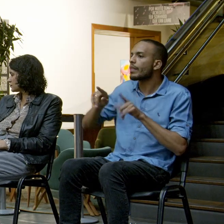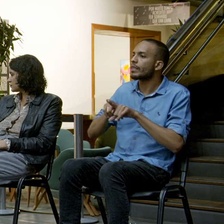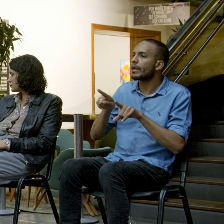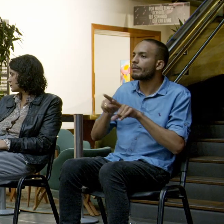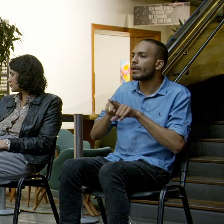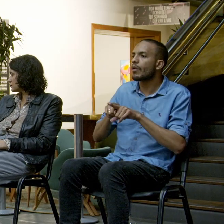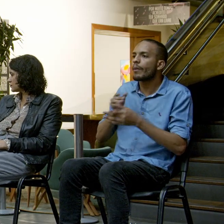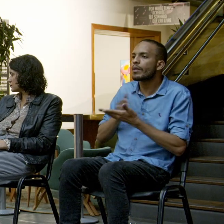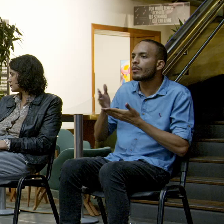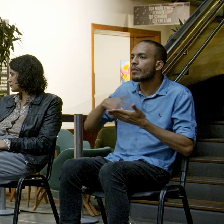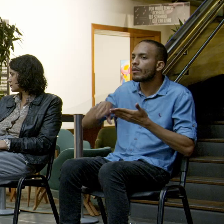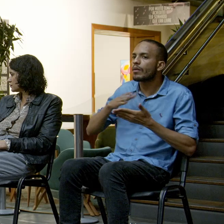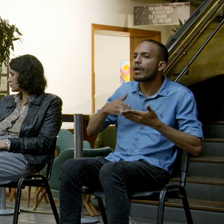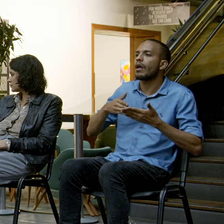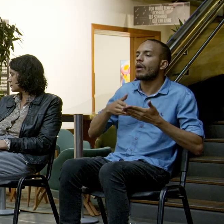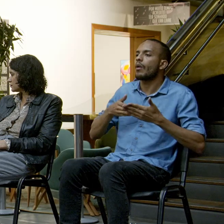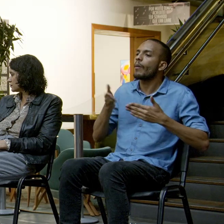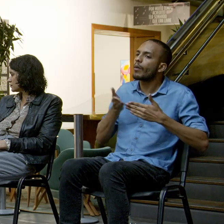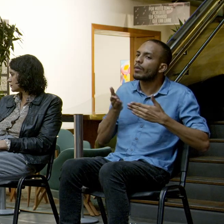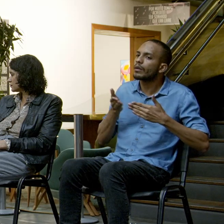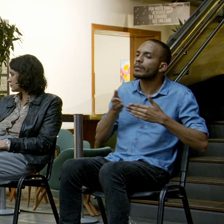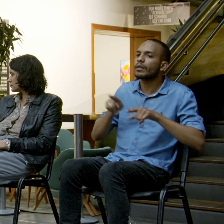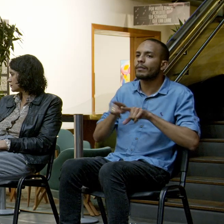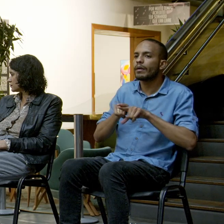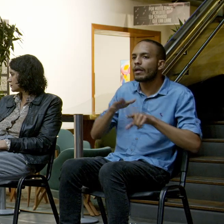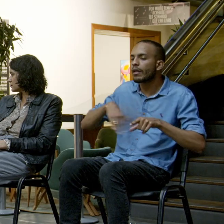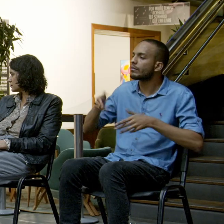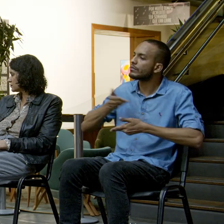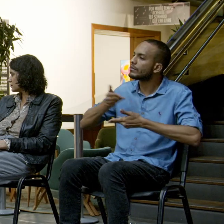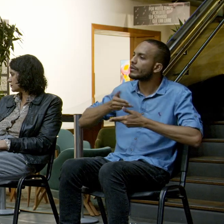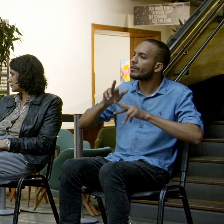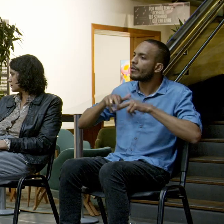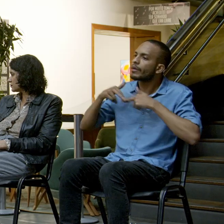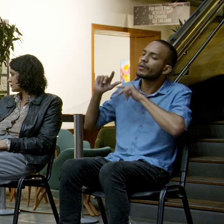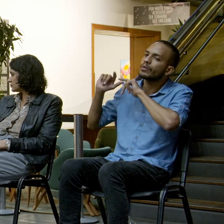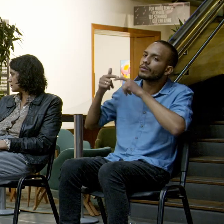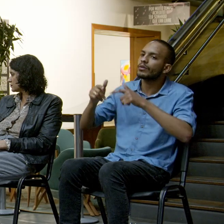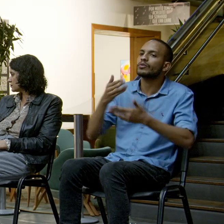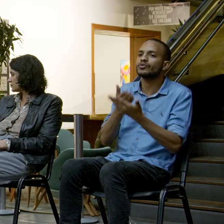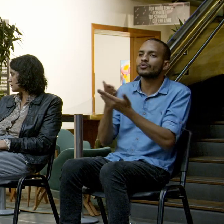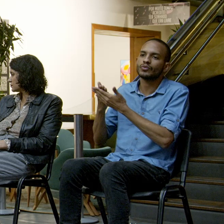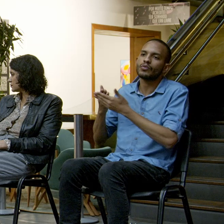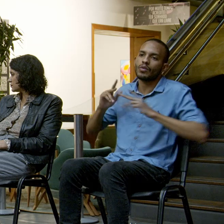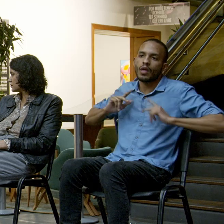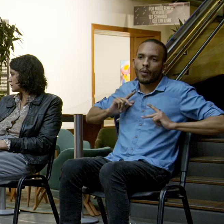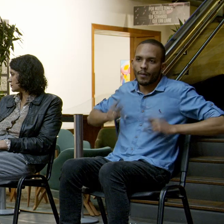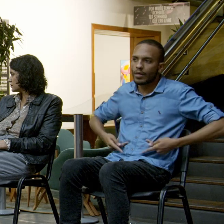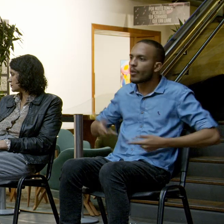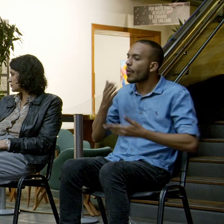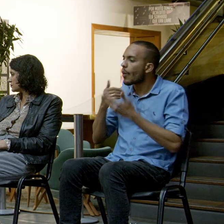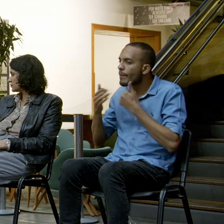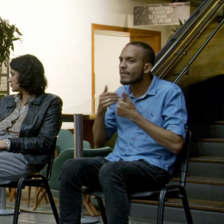o modernismo, é o reconhecimento e a transmutação do outro através do ritual da antropofagia, de comer o